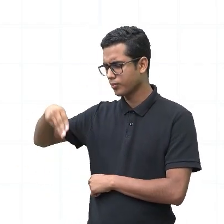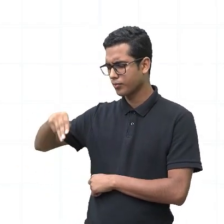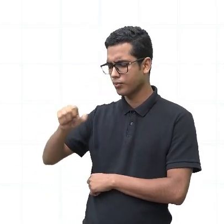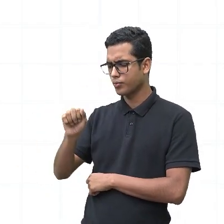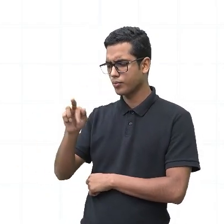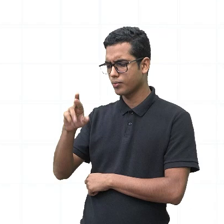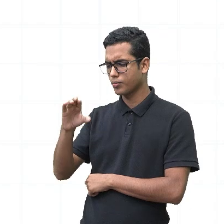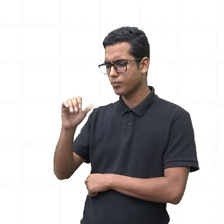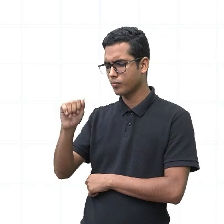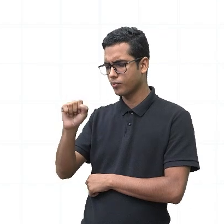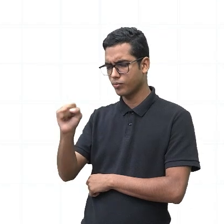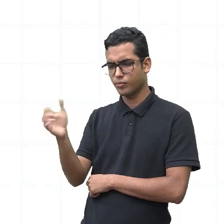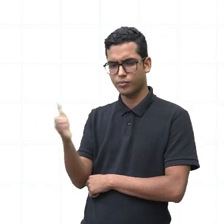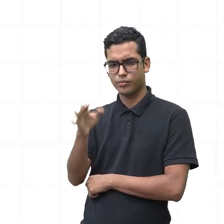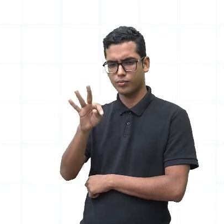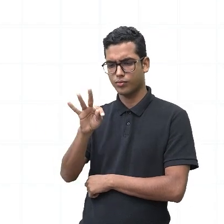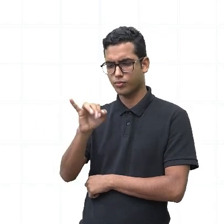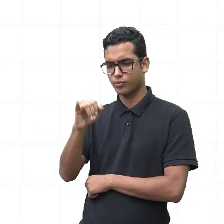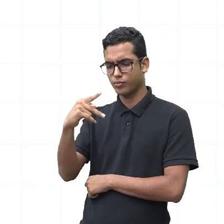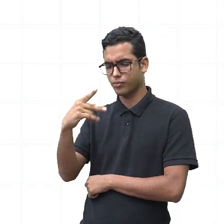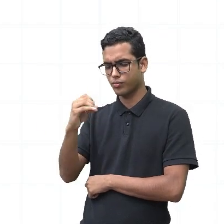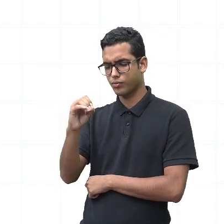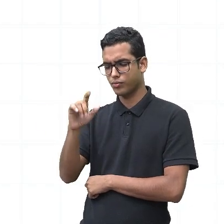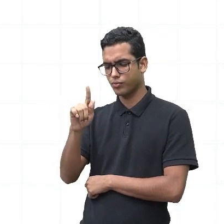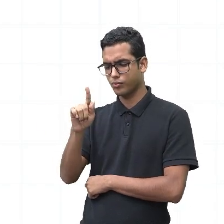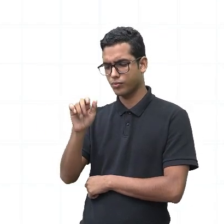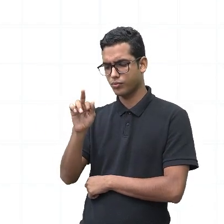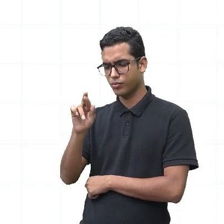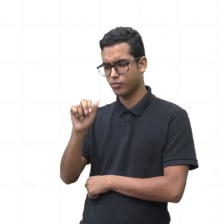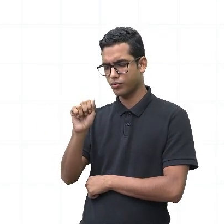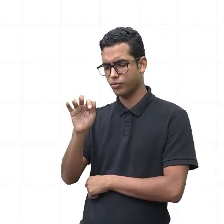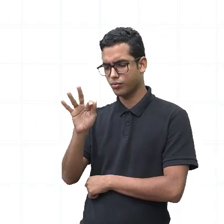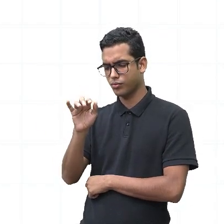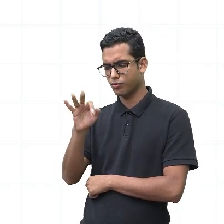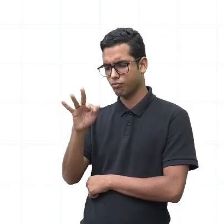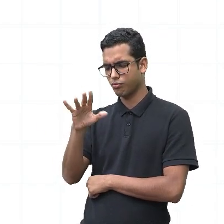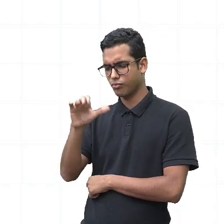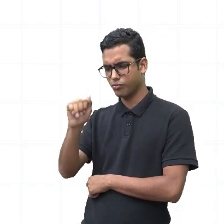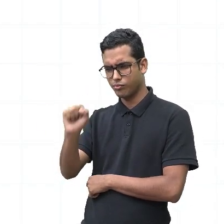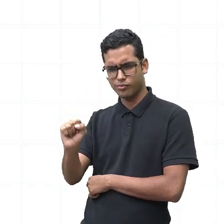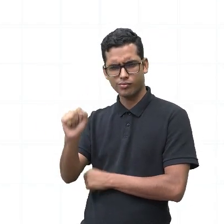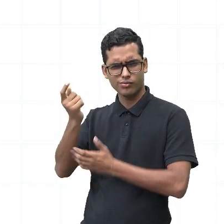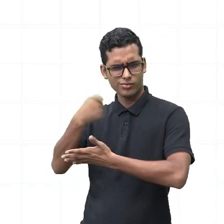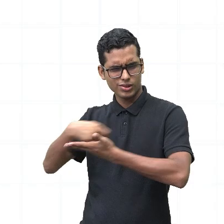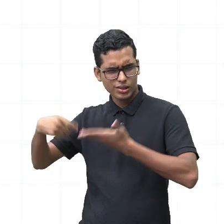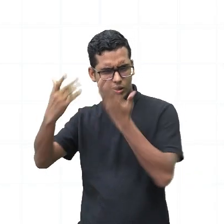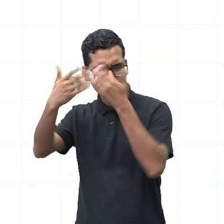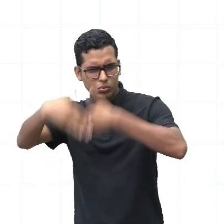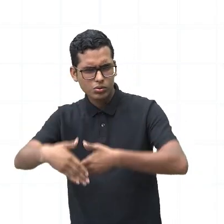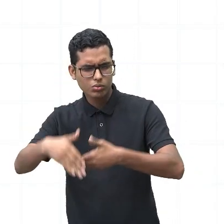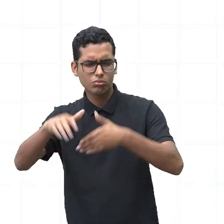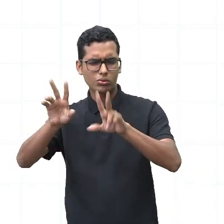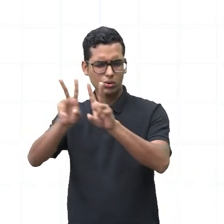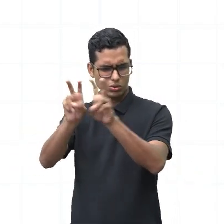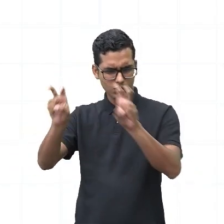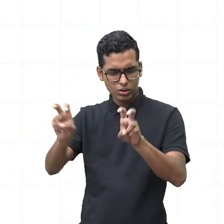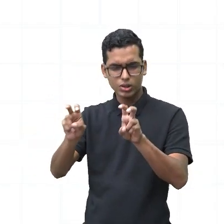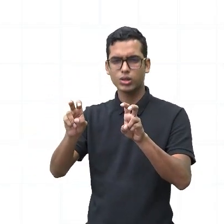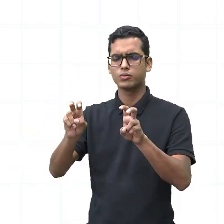isso? Você não vai escrever na sua prova marcas tipográficas ou é um assunto que eu